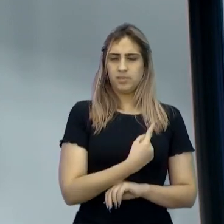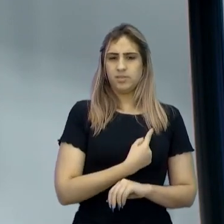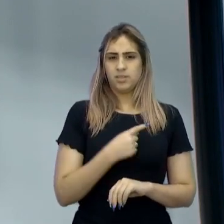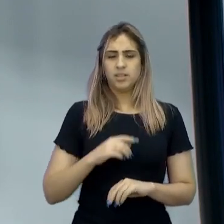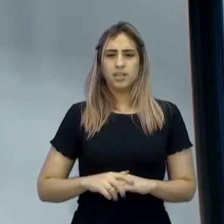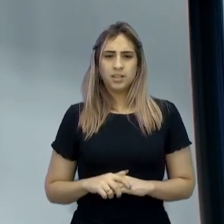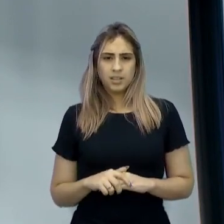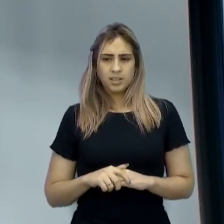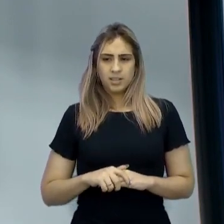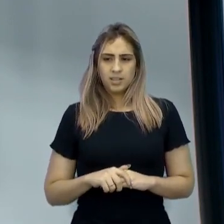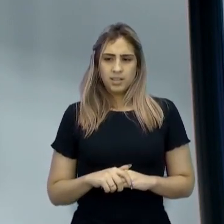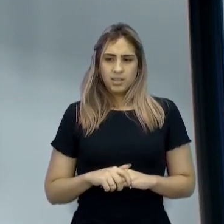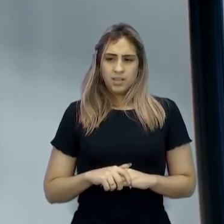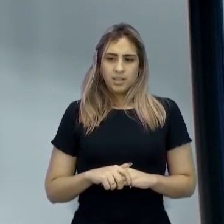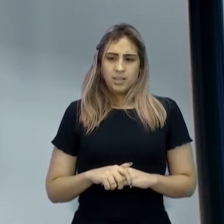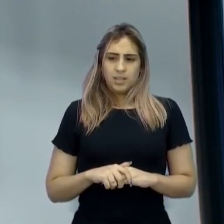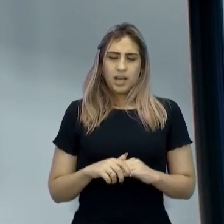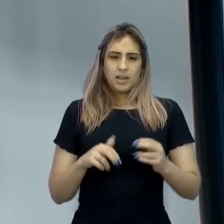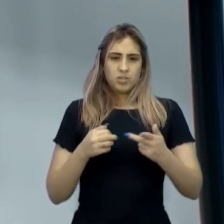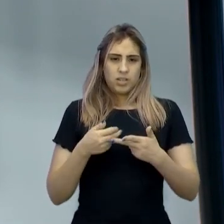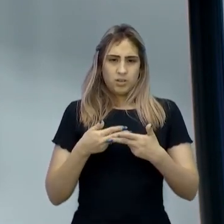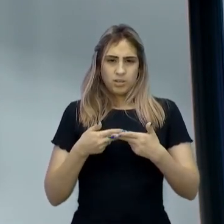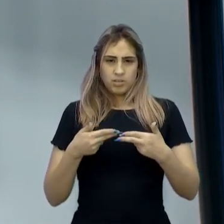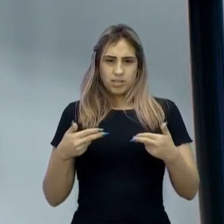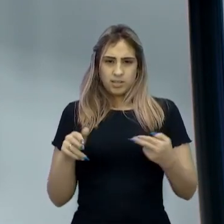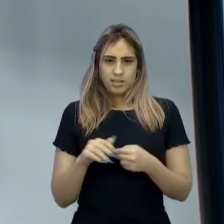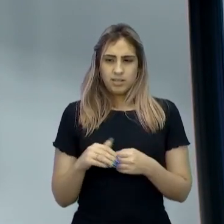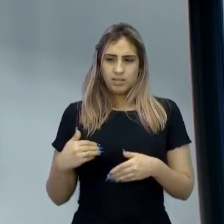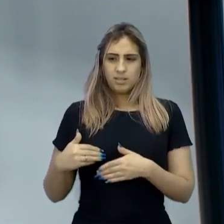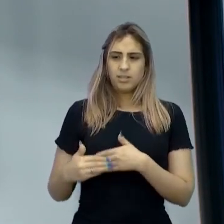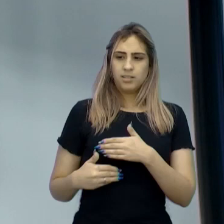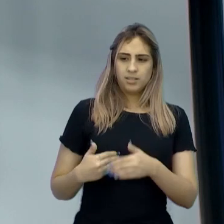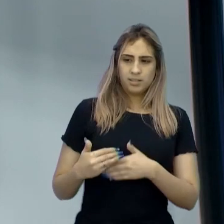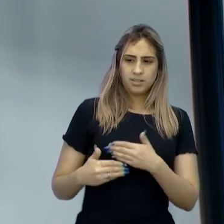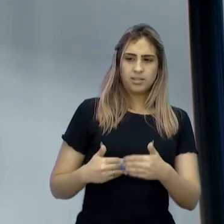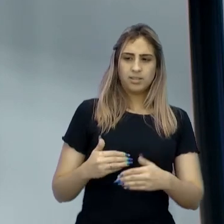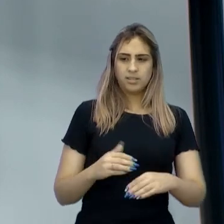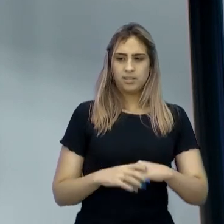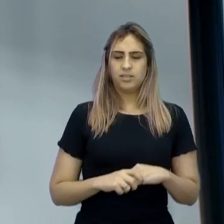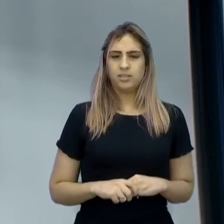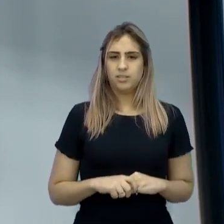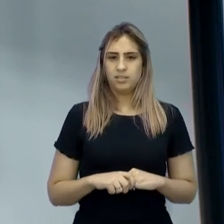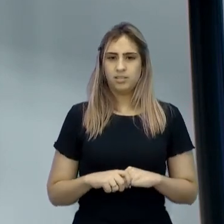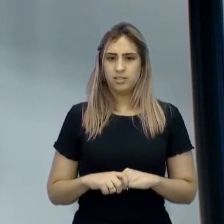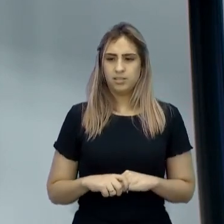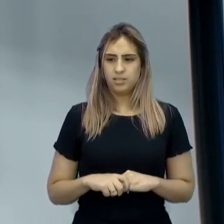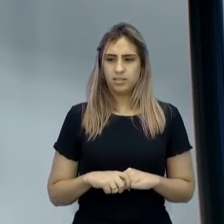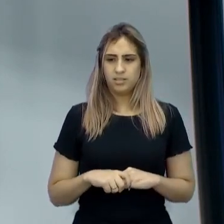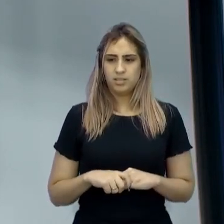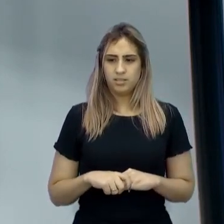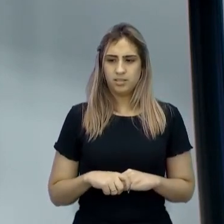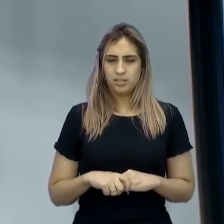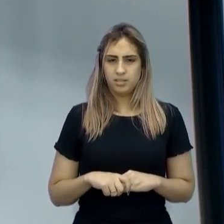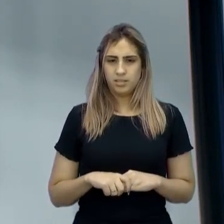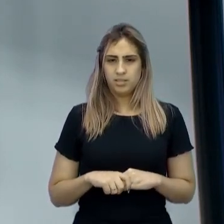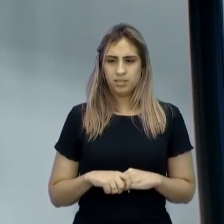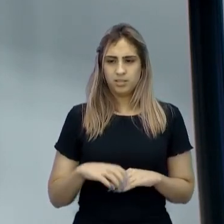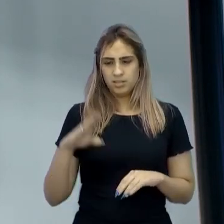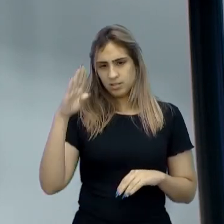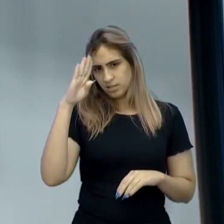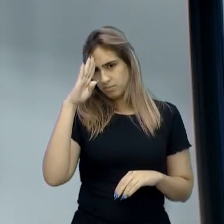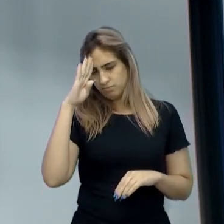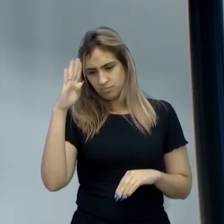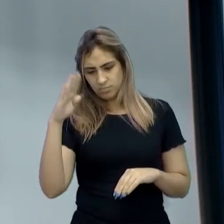serve de muito saber, por exemplo, dados relativos à população sei lá de Ribeirão Preto, por exemplo, né, pensando no